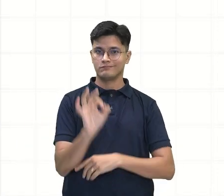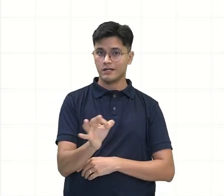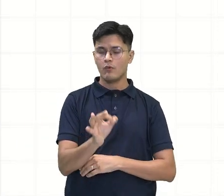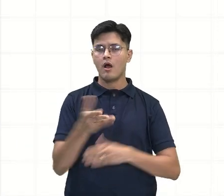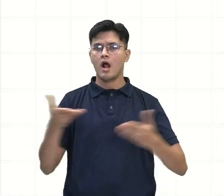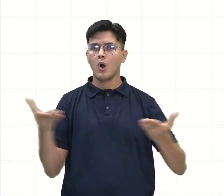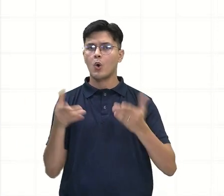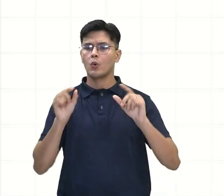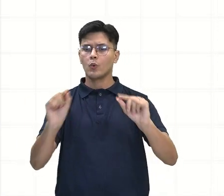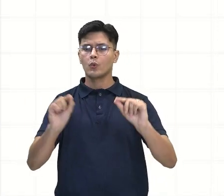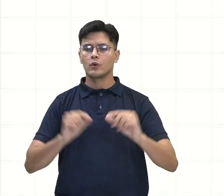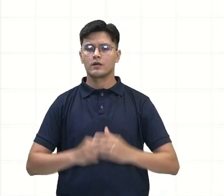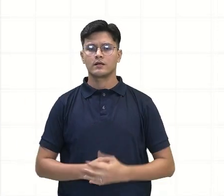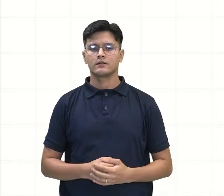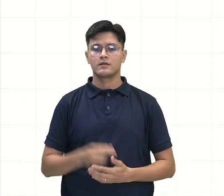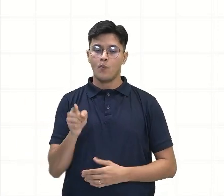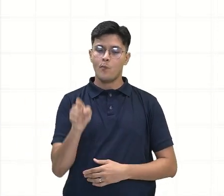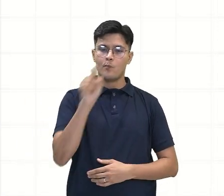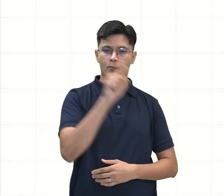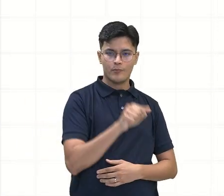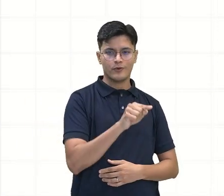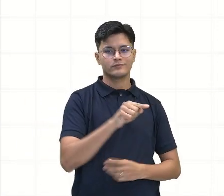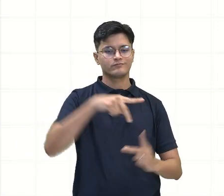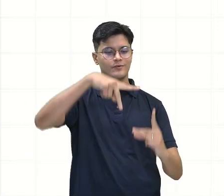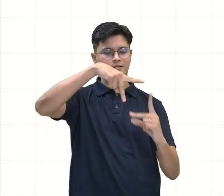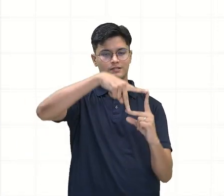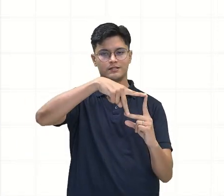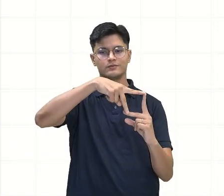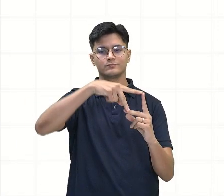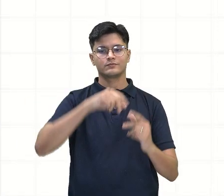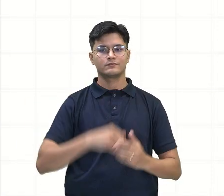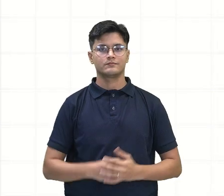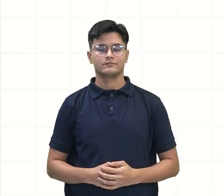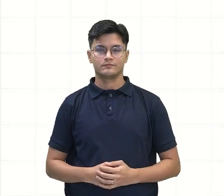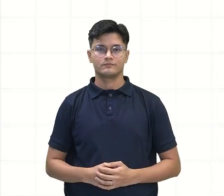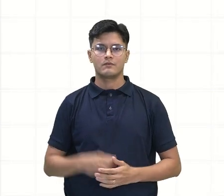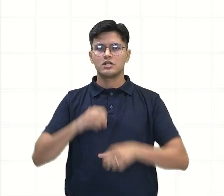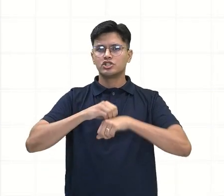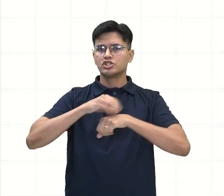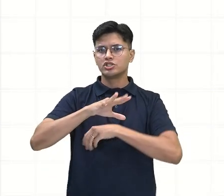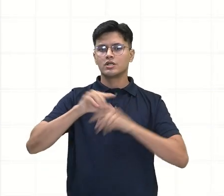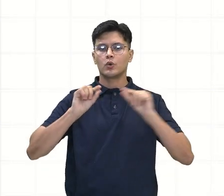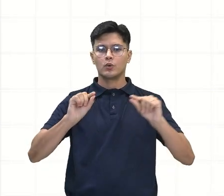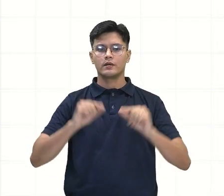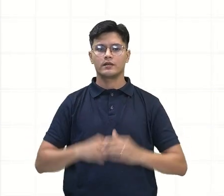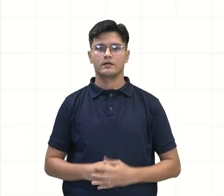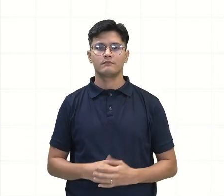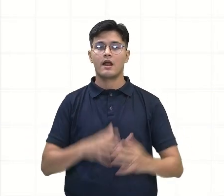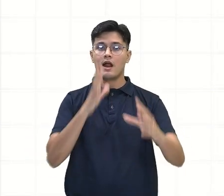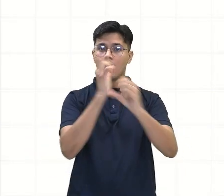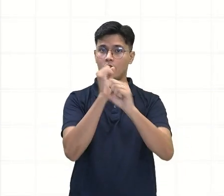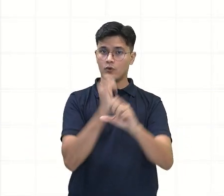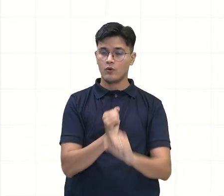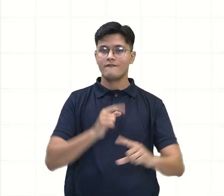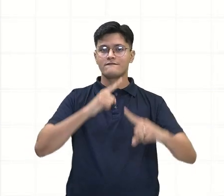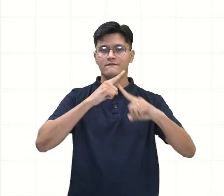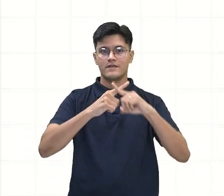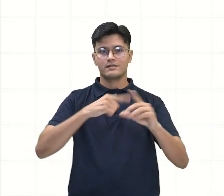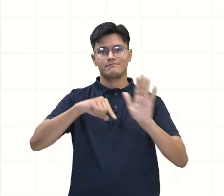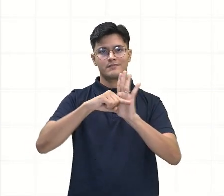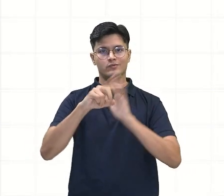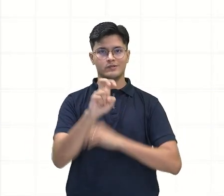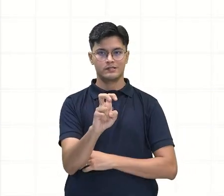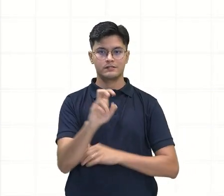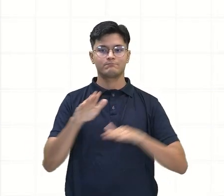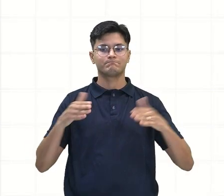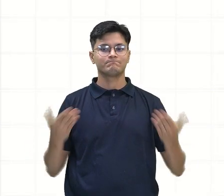nós vamos para o próximo quadrado, que ele diz, multiplique por menos 5. Então, eu vou multiplicar